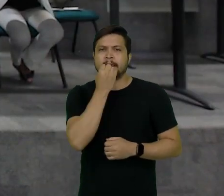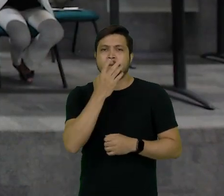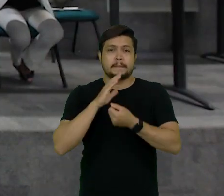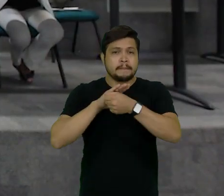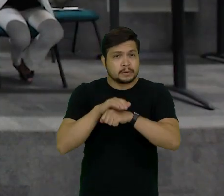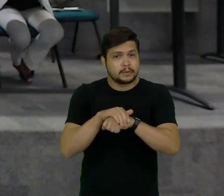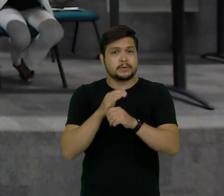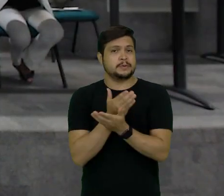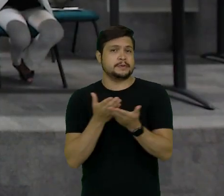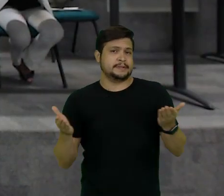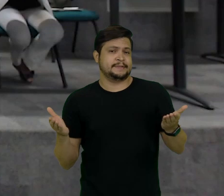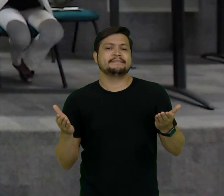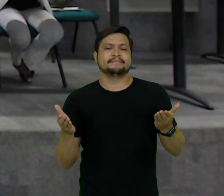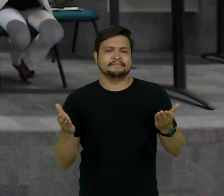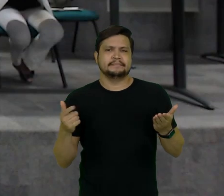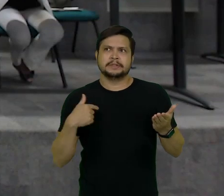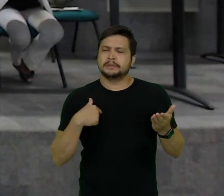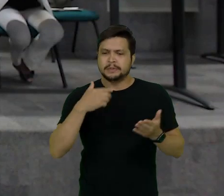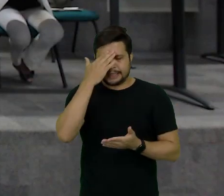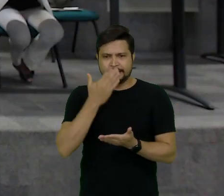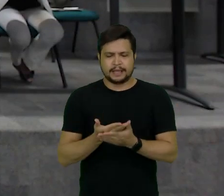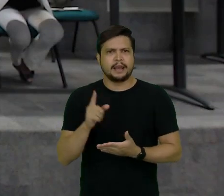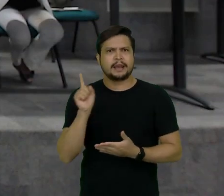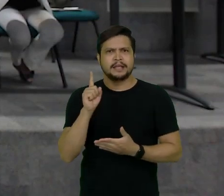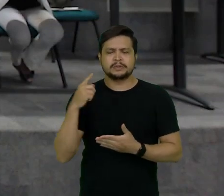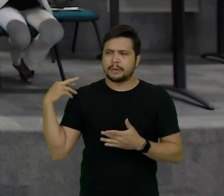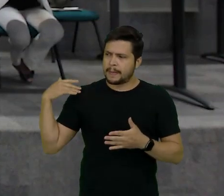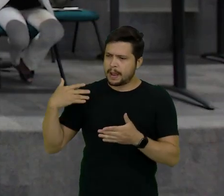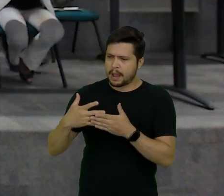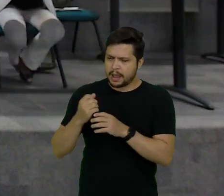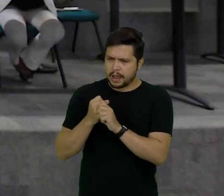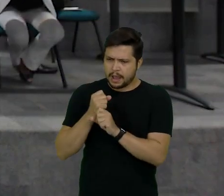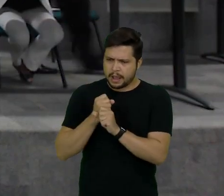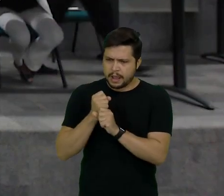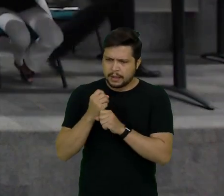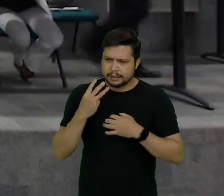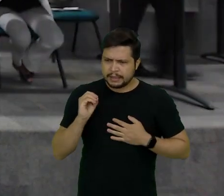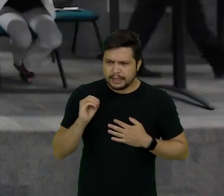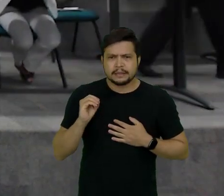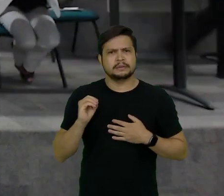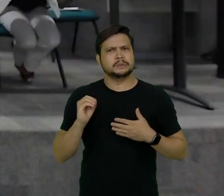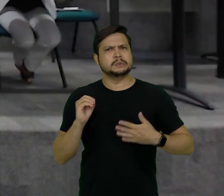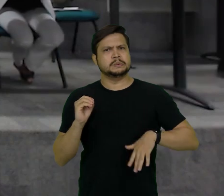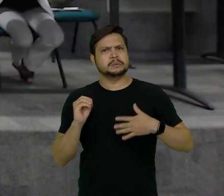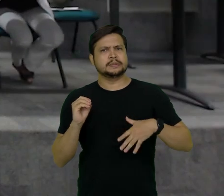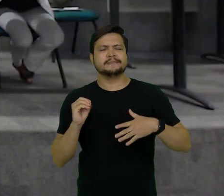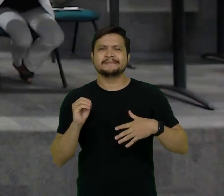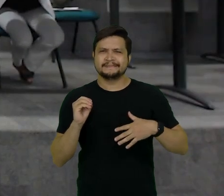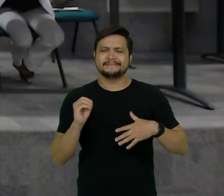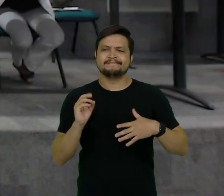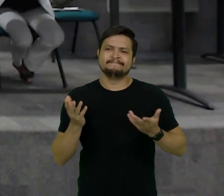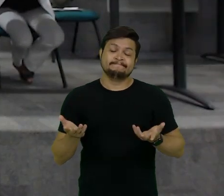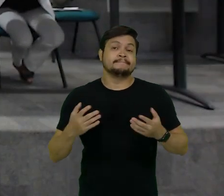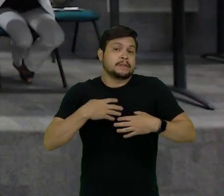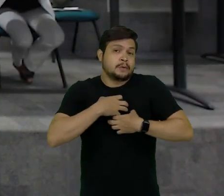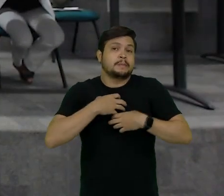Boa noite. Nem acredito, né? 30 anos, né? Pois é. Eu estou muito feliz